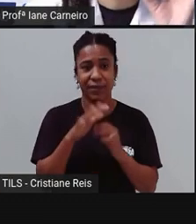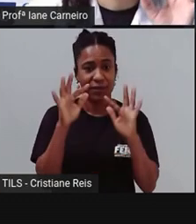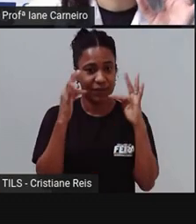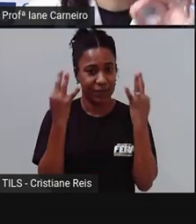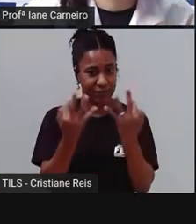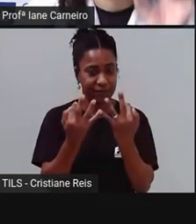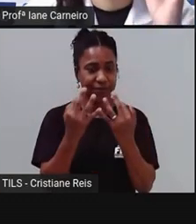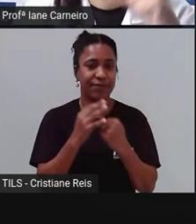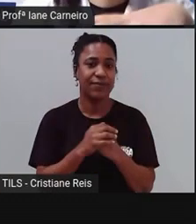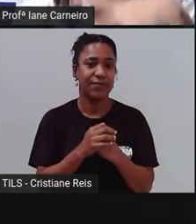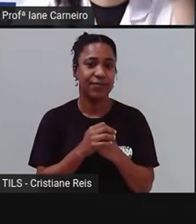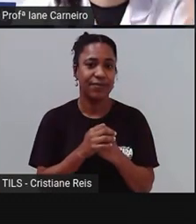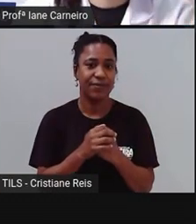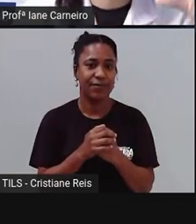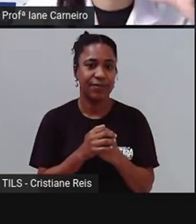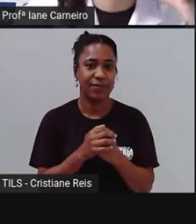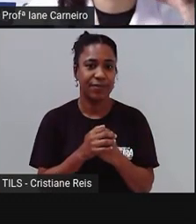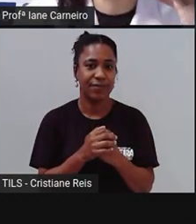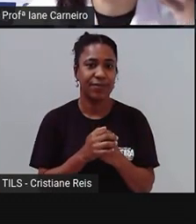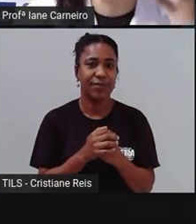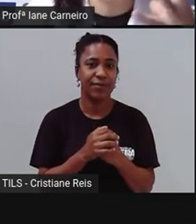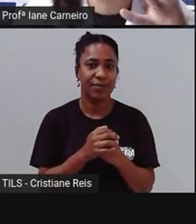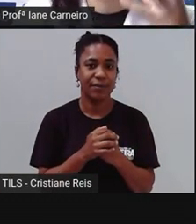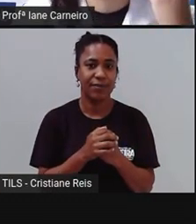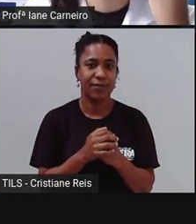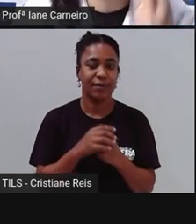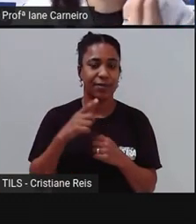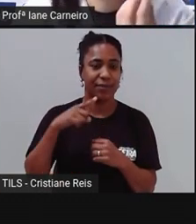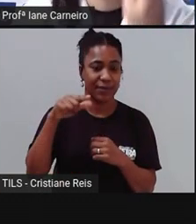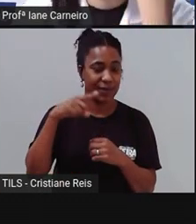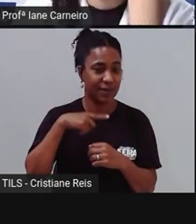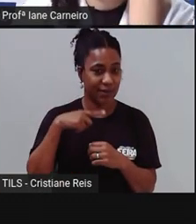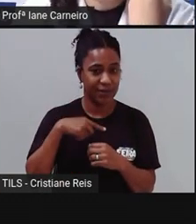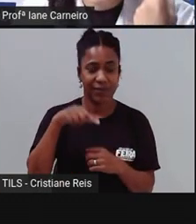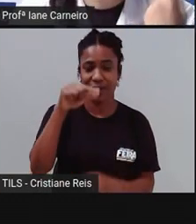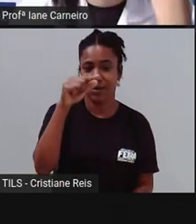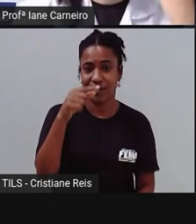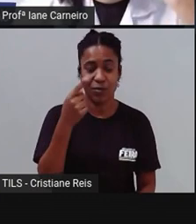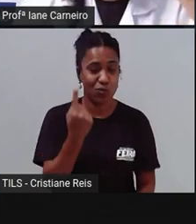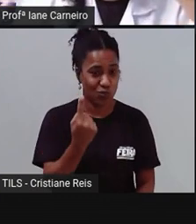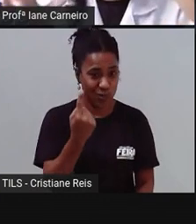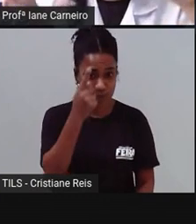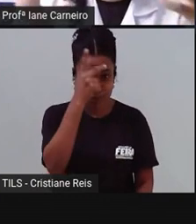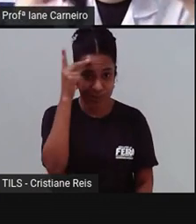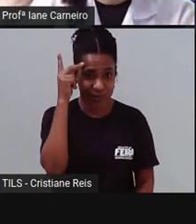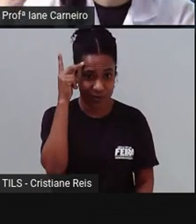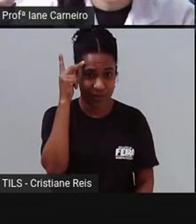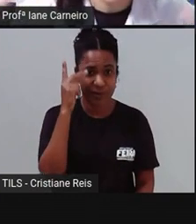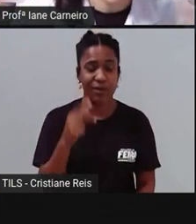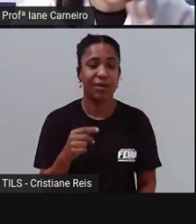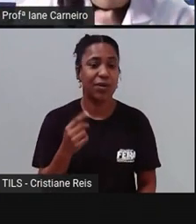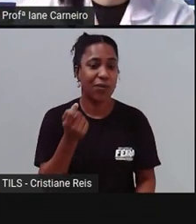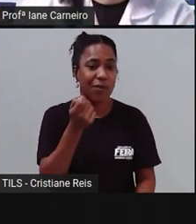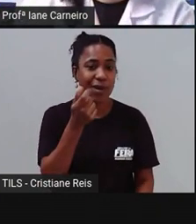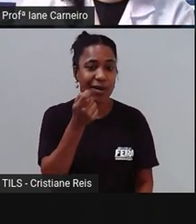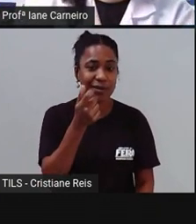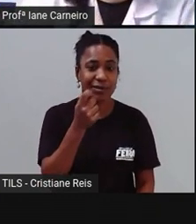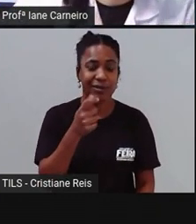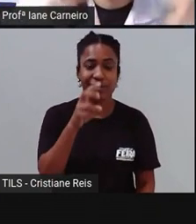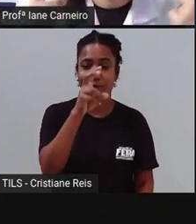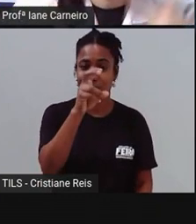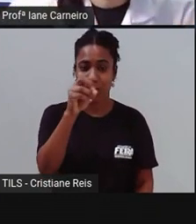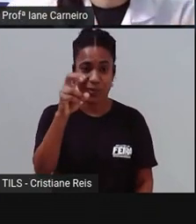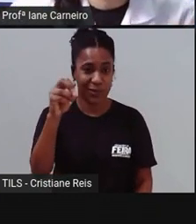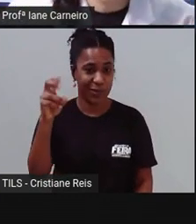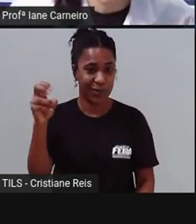Com a produção de 750 gramas, uma pessoa produz, em média, meio quilo de lixo.